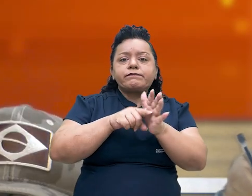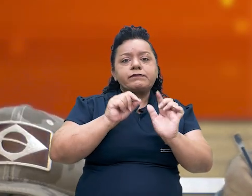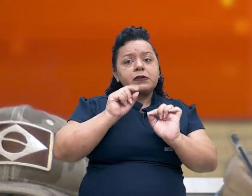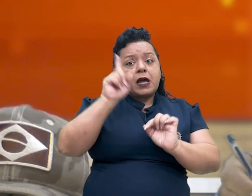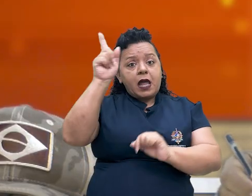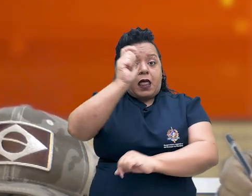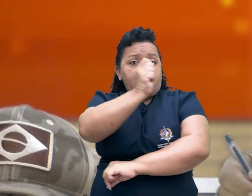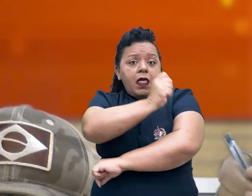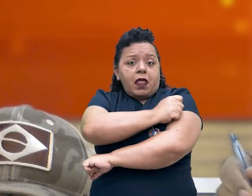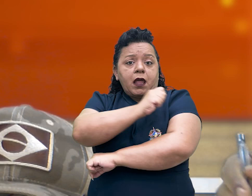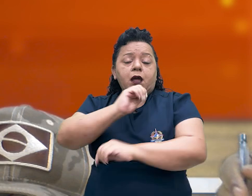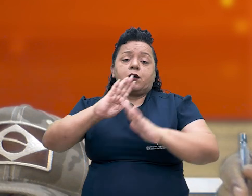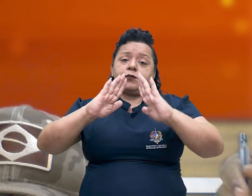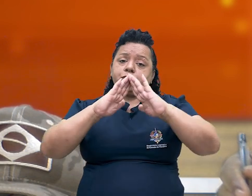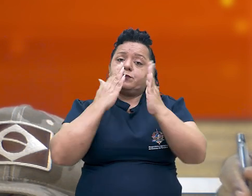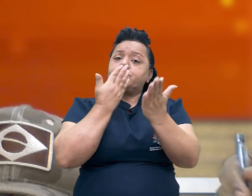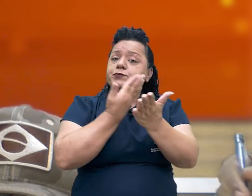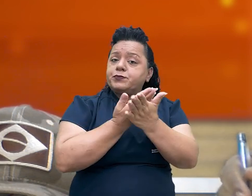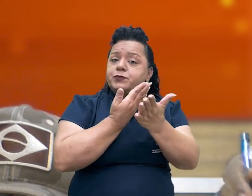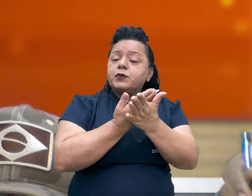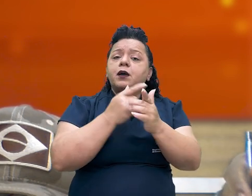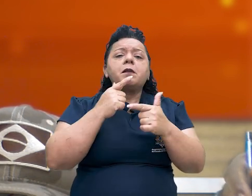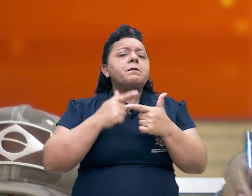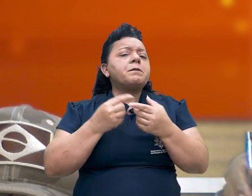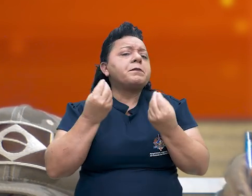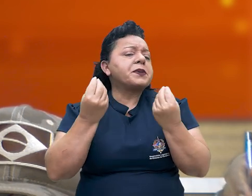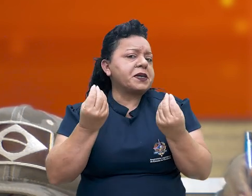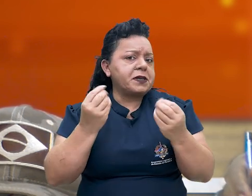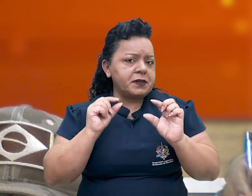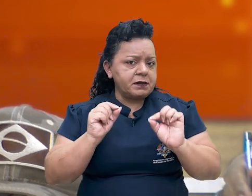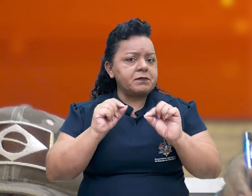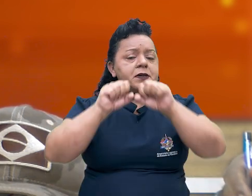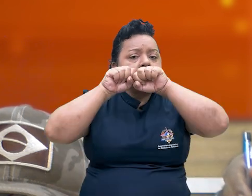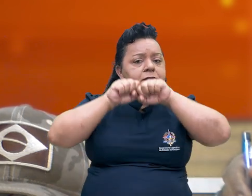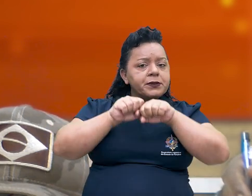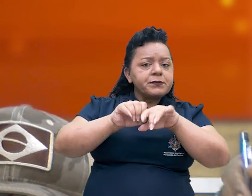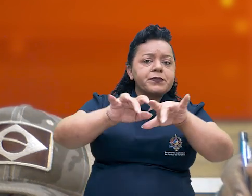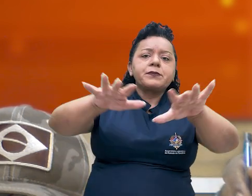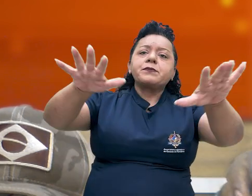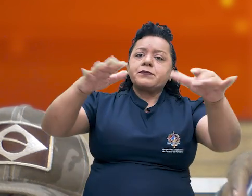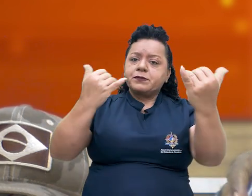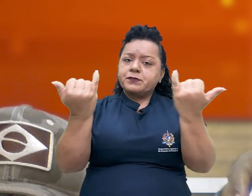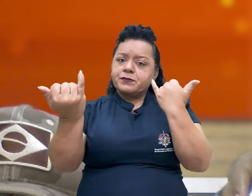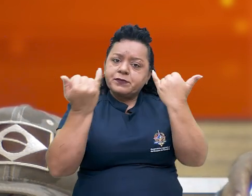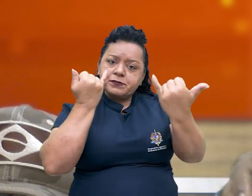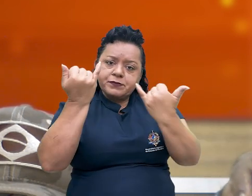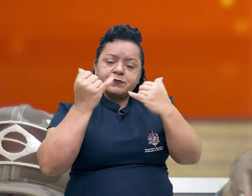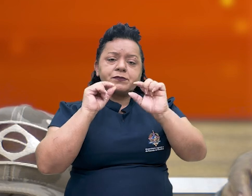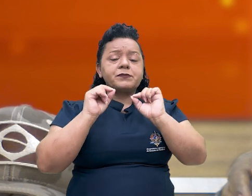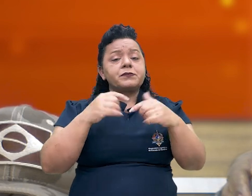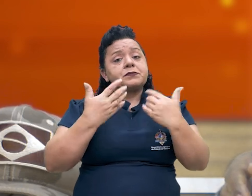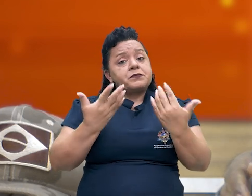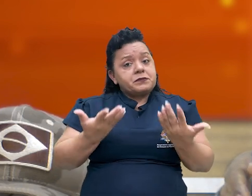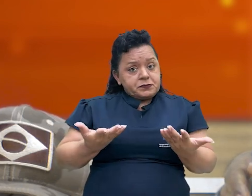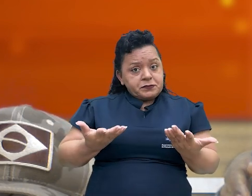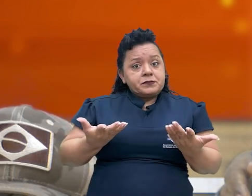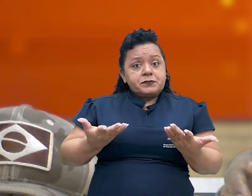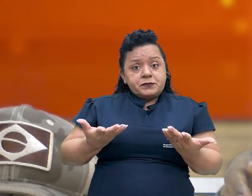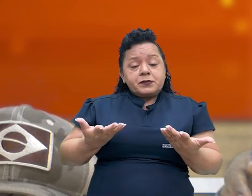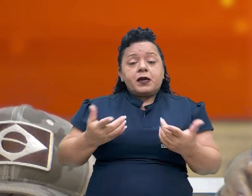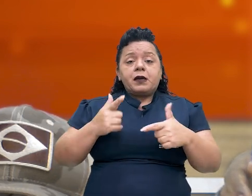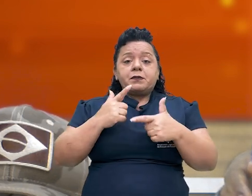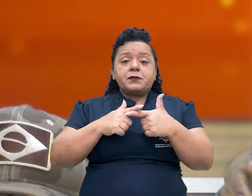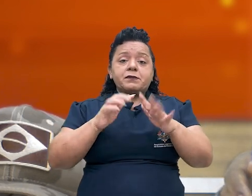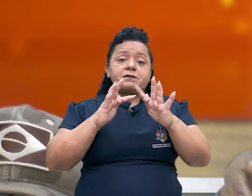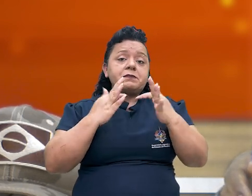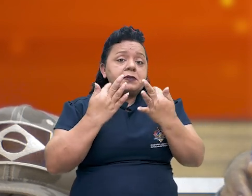os alunos de escola uhum Para quê Para que eles sejam multiplicadores de formações né aqueles pais que não têm que trabalho